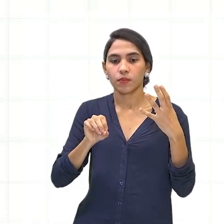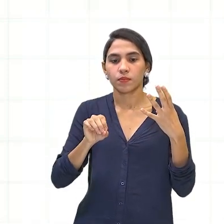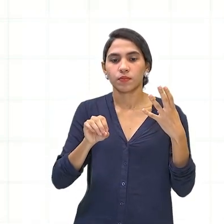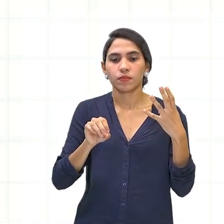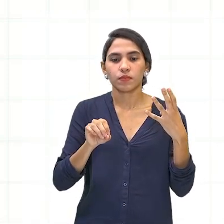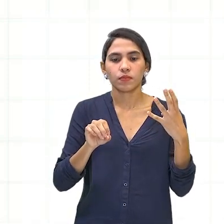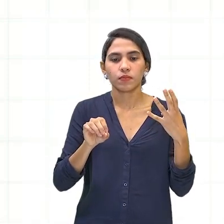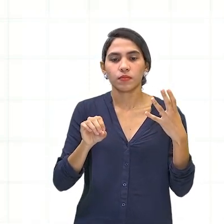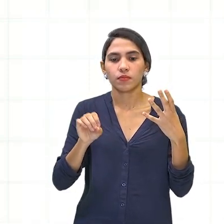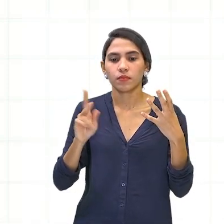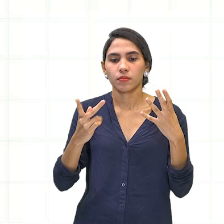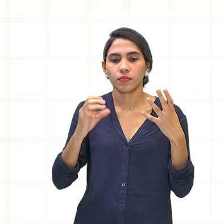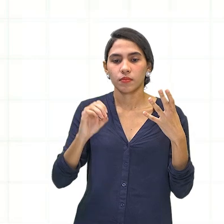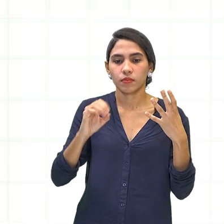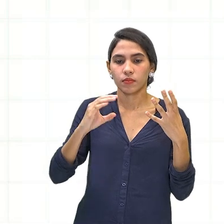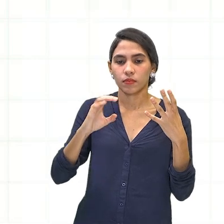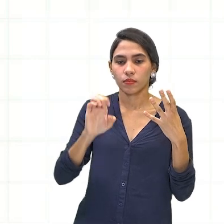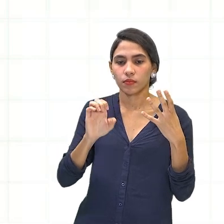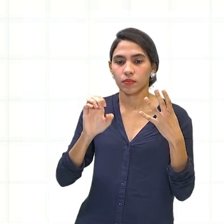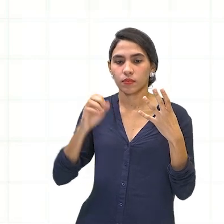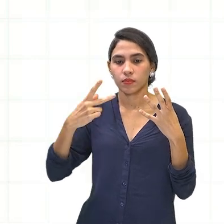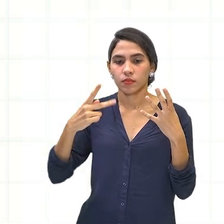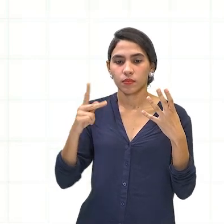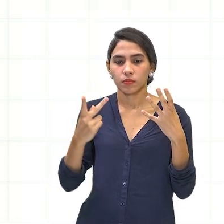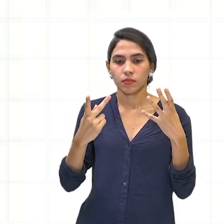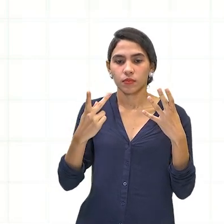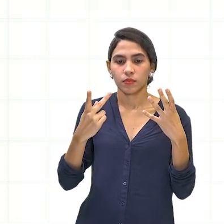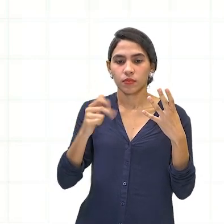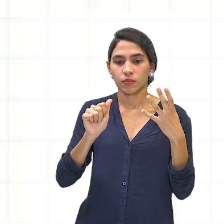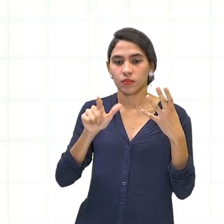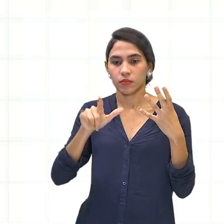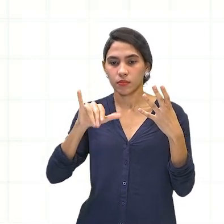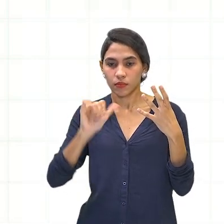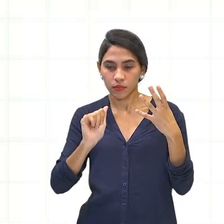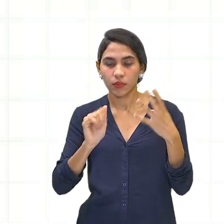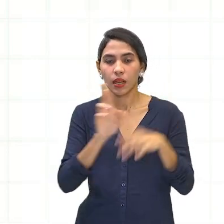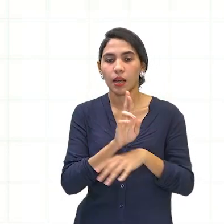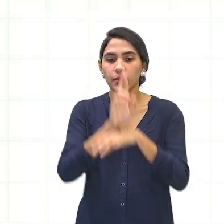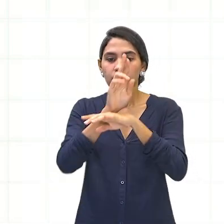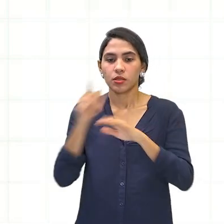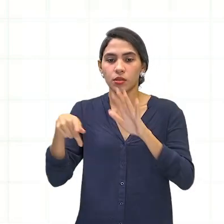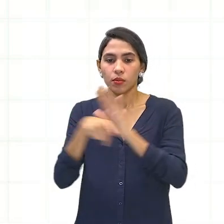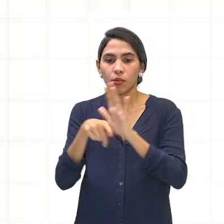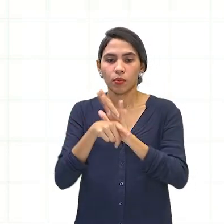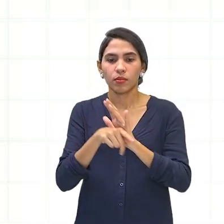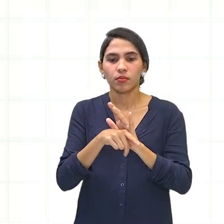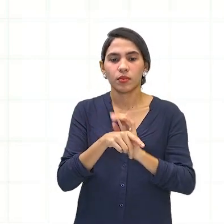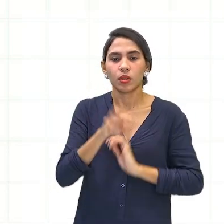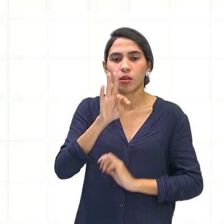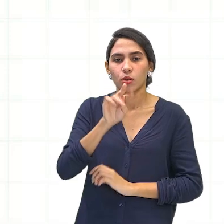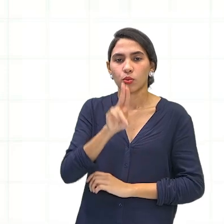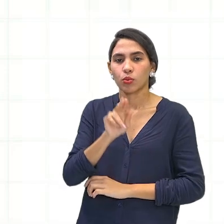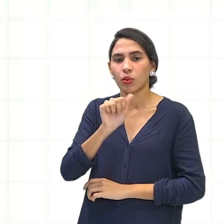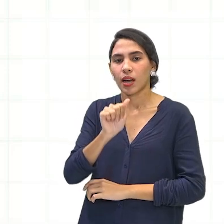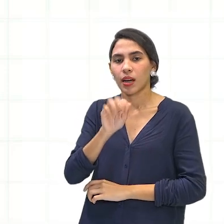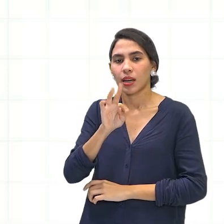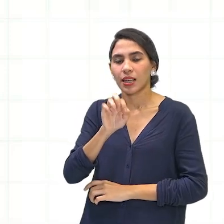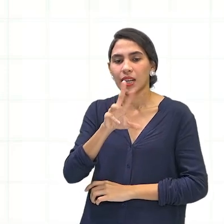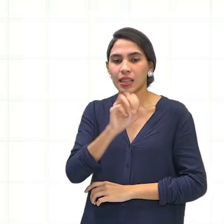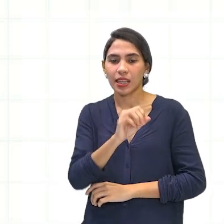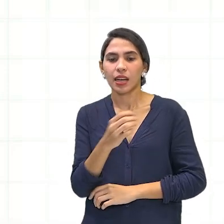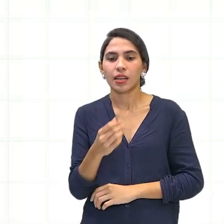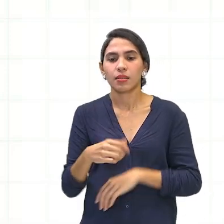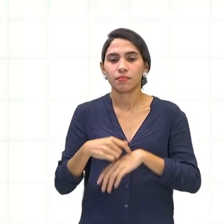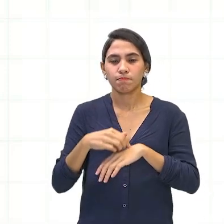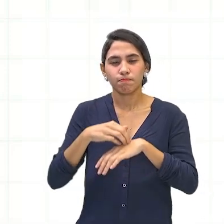rincocefália, onde a gente vai observar aí esse representante, que é a tuatara, né? A tuatara vai ser aí um réptil mais raro,